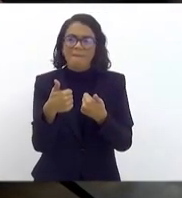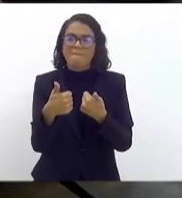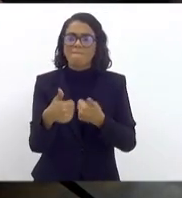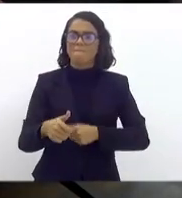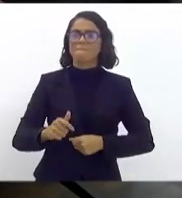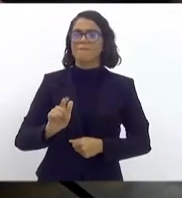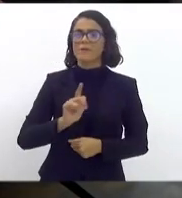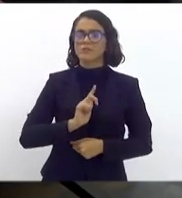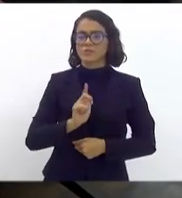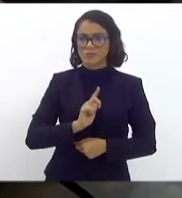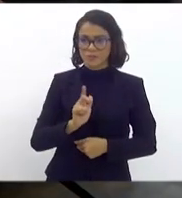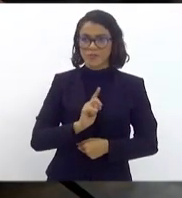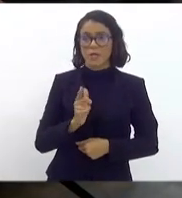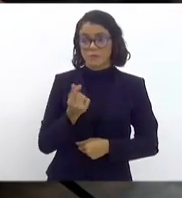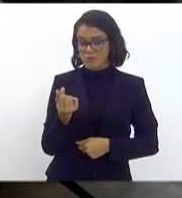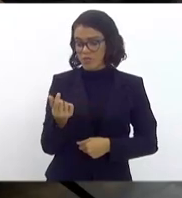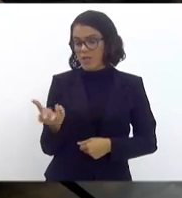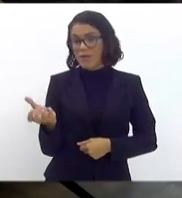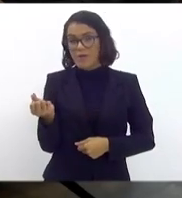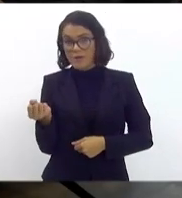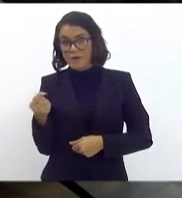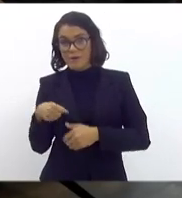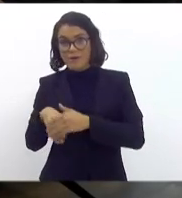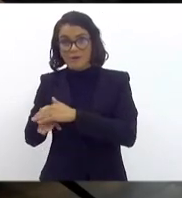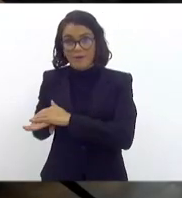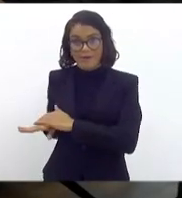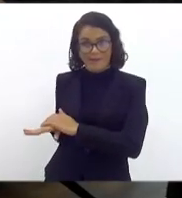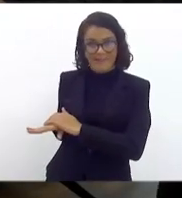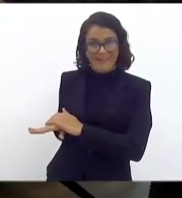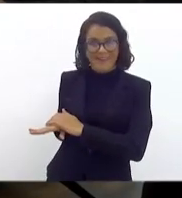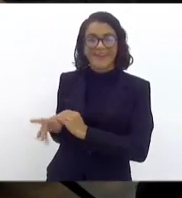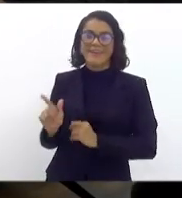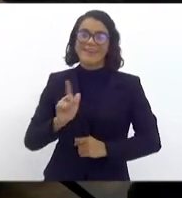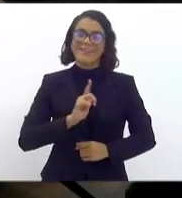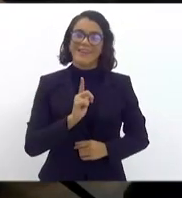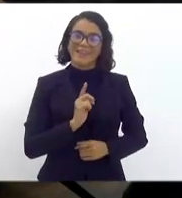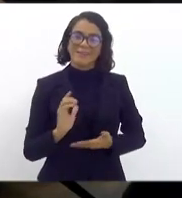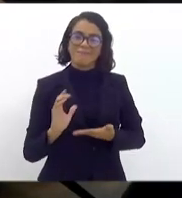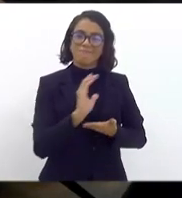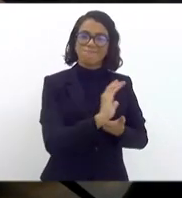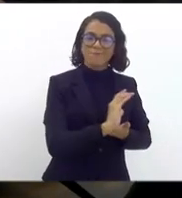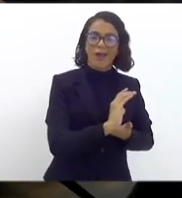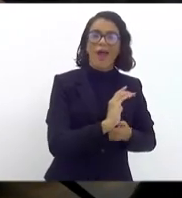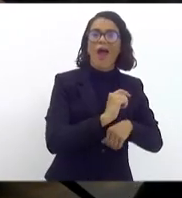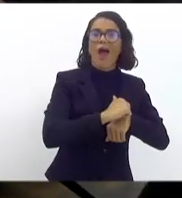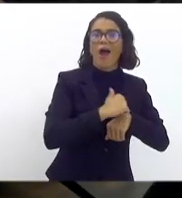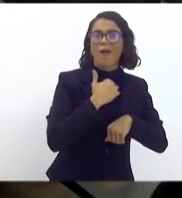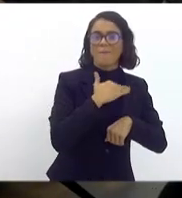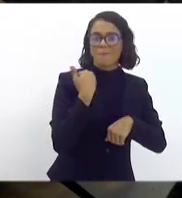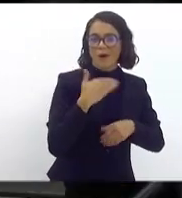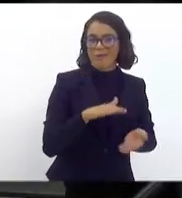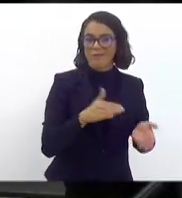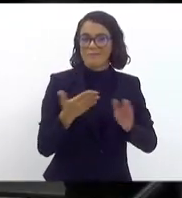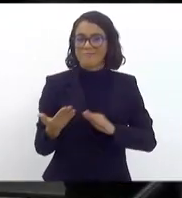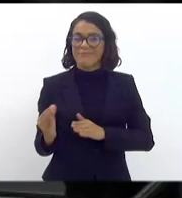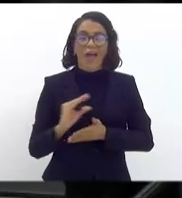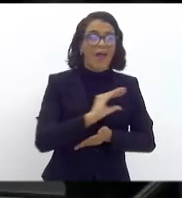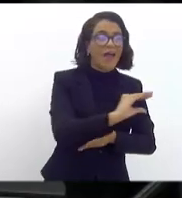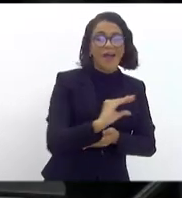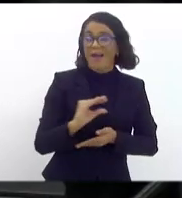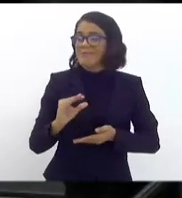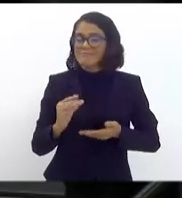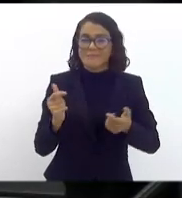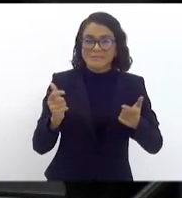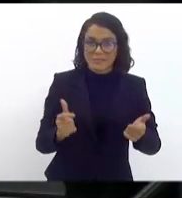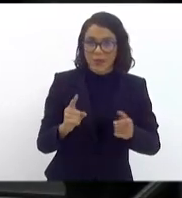tem a questão do crédito retido e a gente tem a questão da distribuição pós-mortem. Eu gostaria só de esclarecer duas